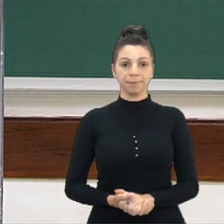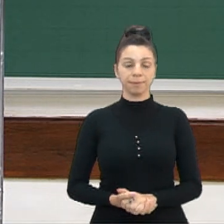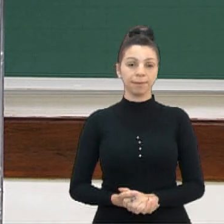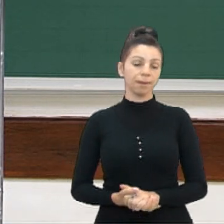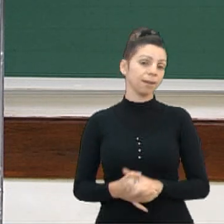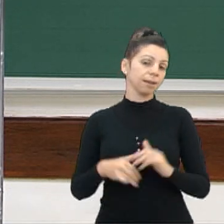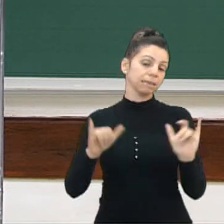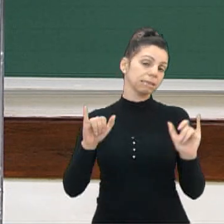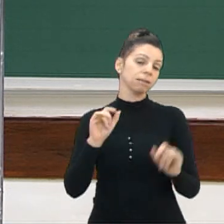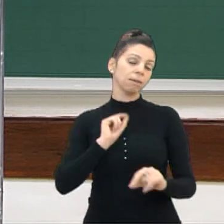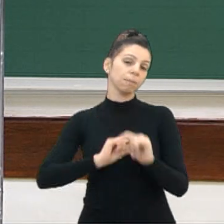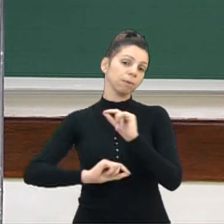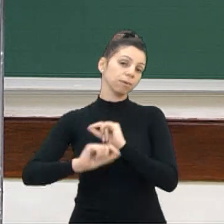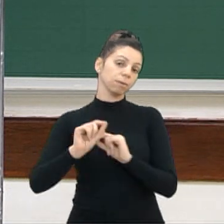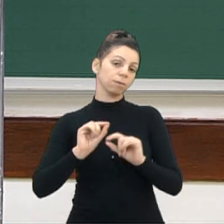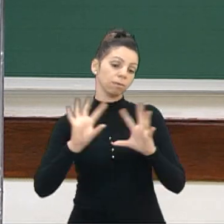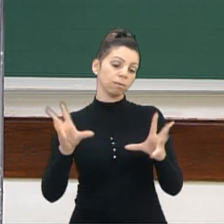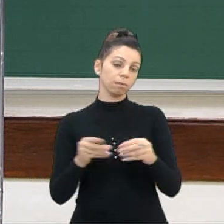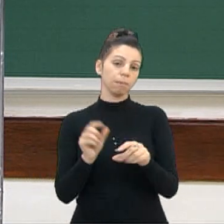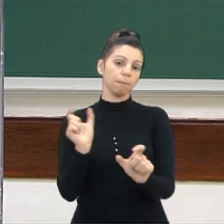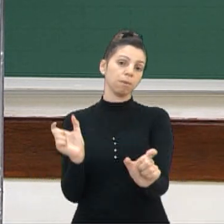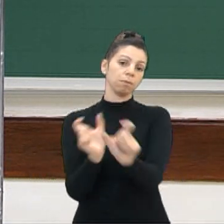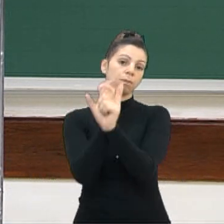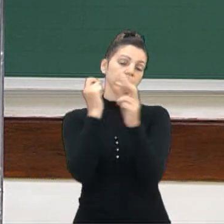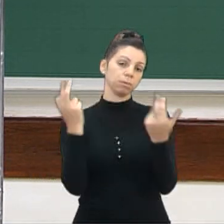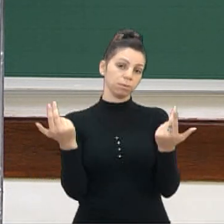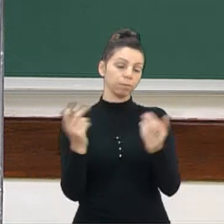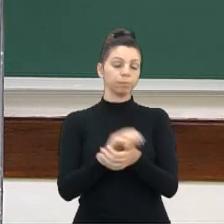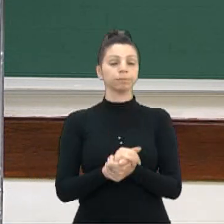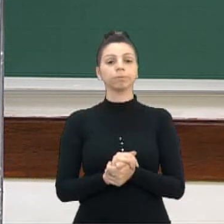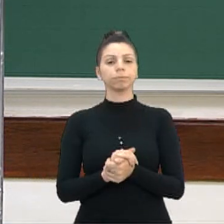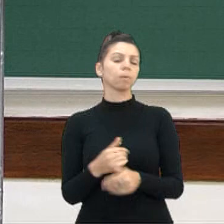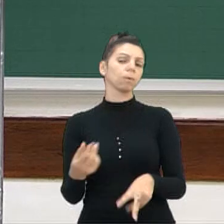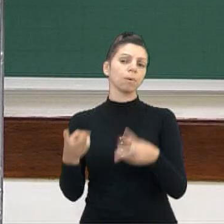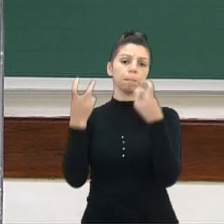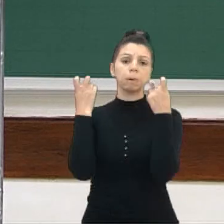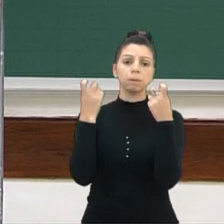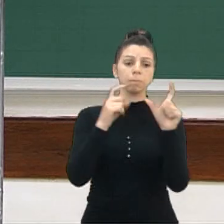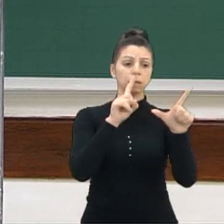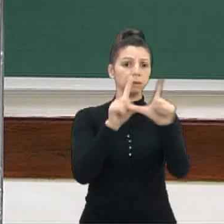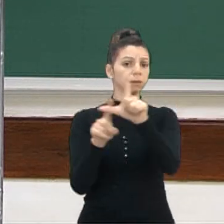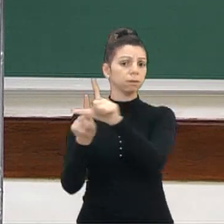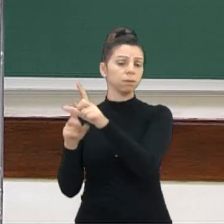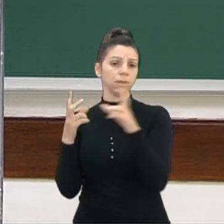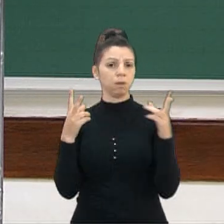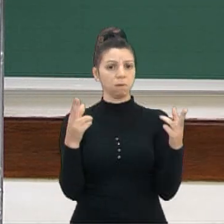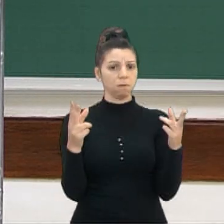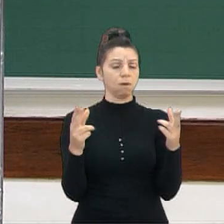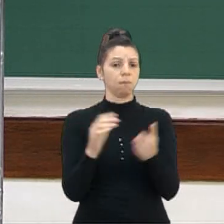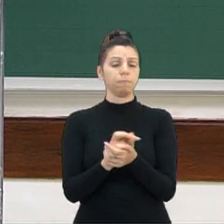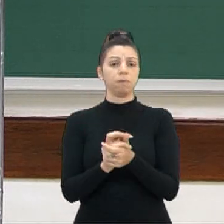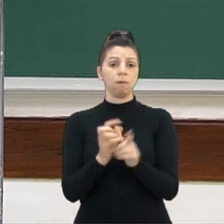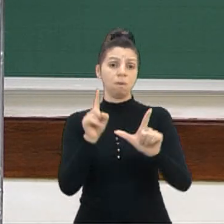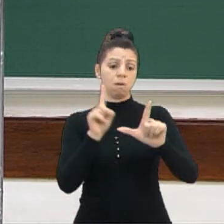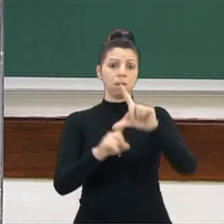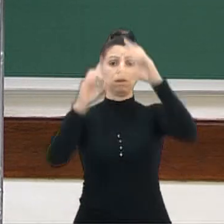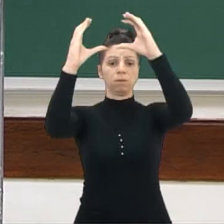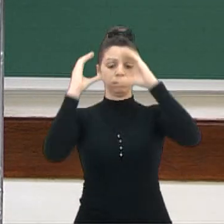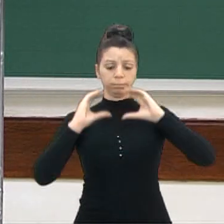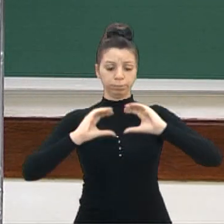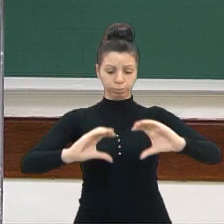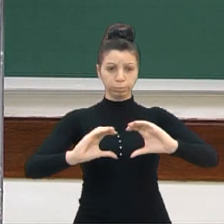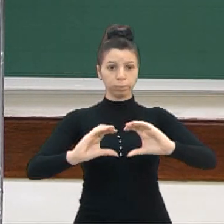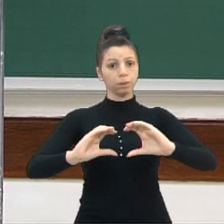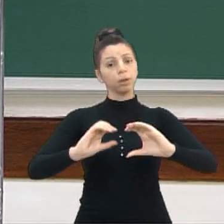eu estou trabalhando para a redução dos monômios semelhantes, verifiquei que todas as letras são iguais, eu vou repetir a letra e trabalho com